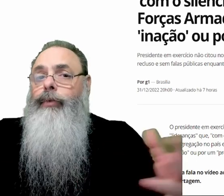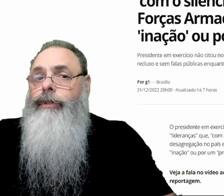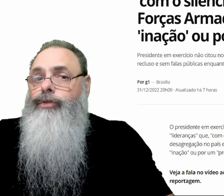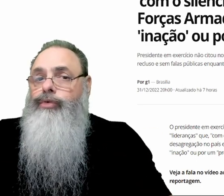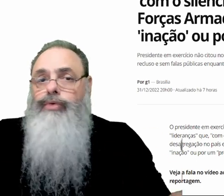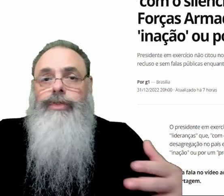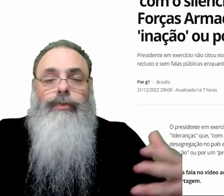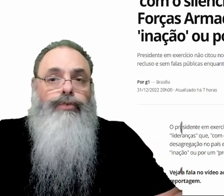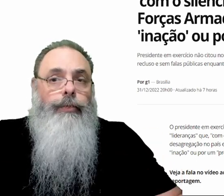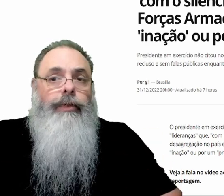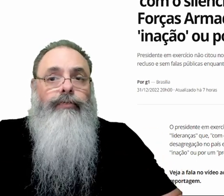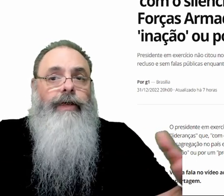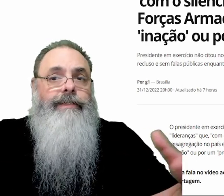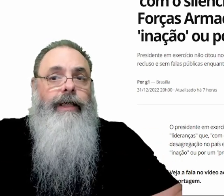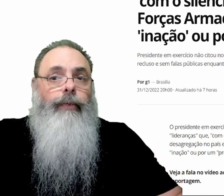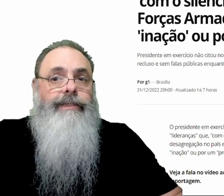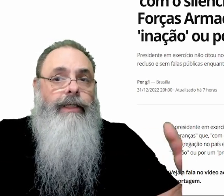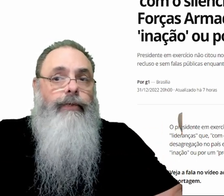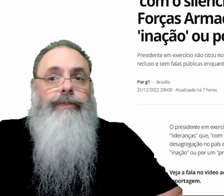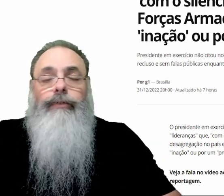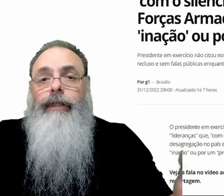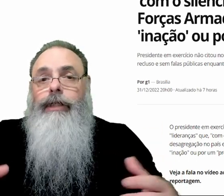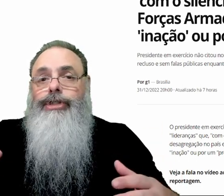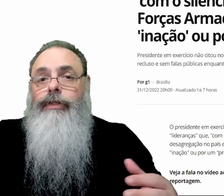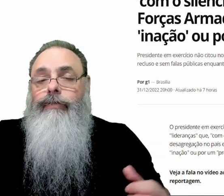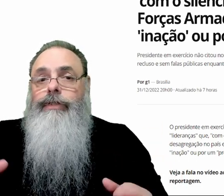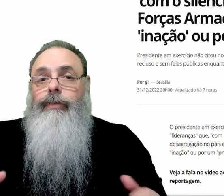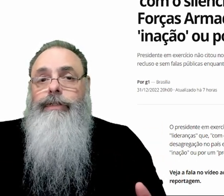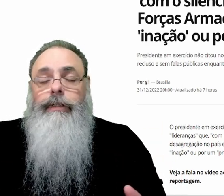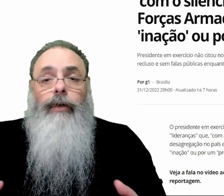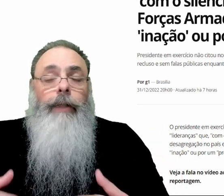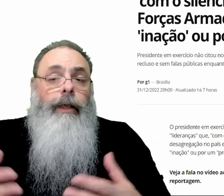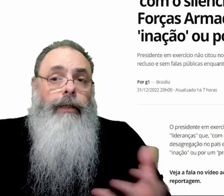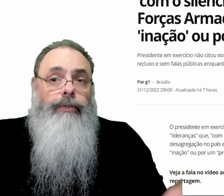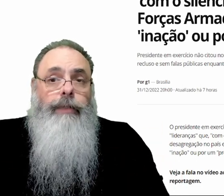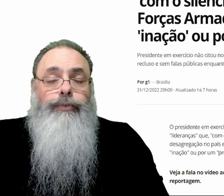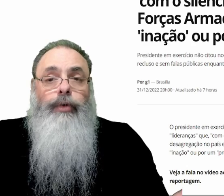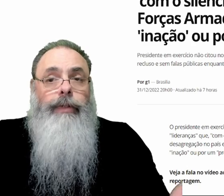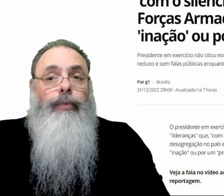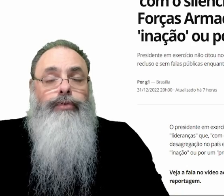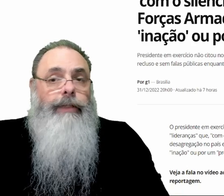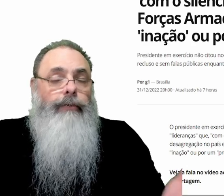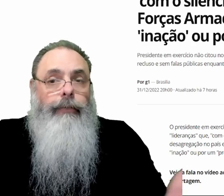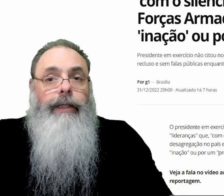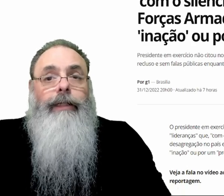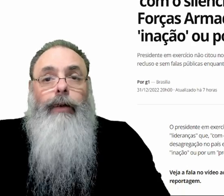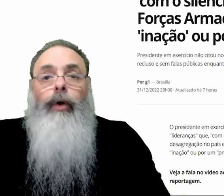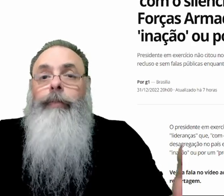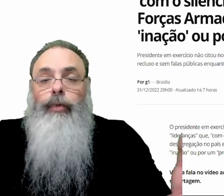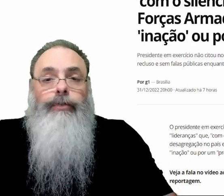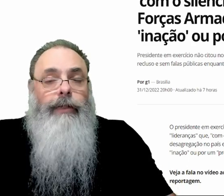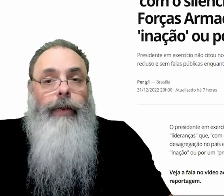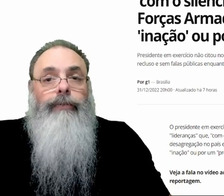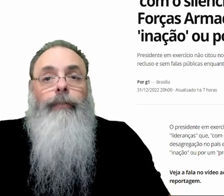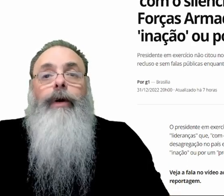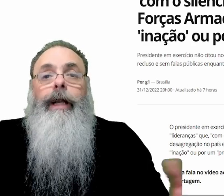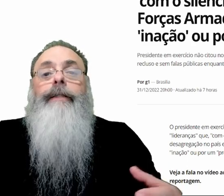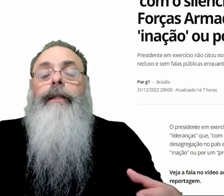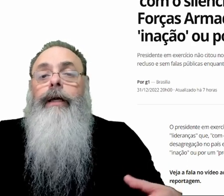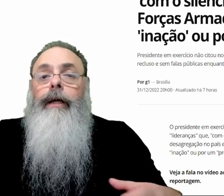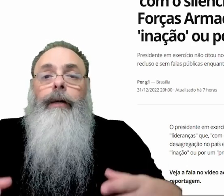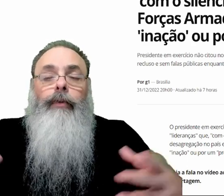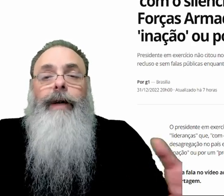havia muita discussão sobre o que fazer, quais seriam as alternativas e coisa e tal. E eu sempre soube que Bolsonaro não iria dar golpe, Bolsonaro é um